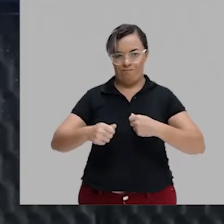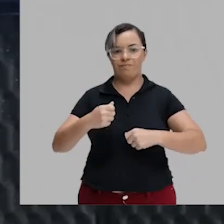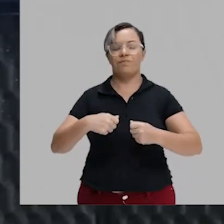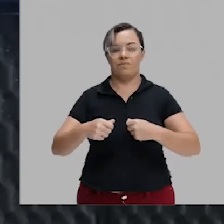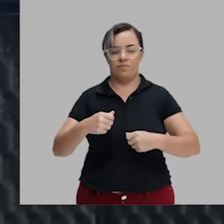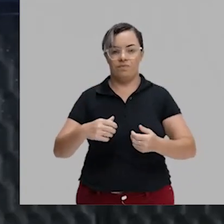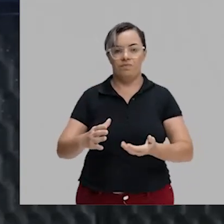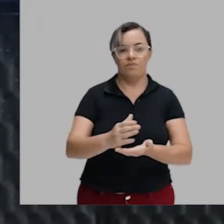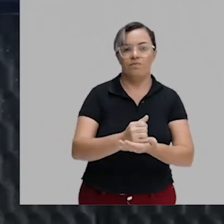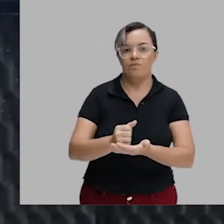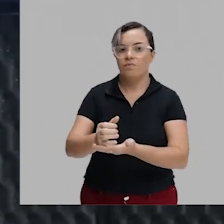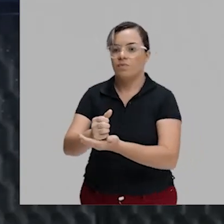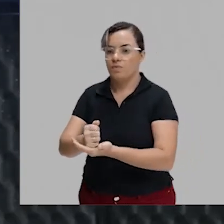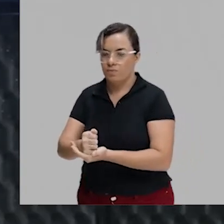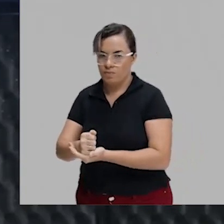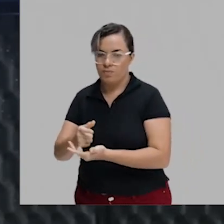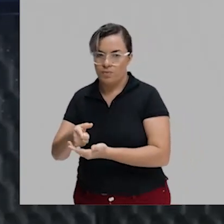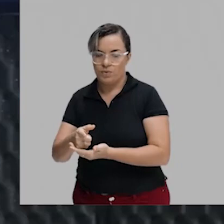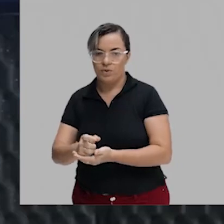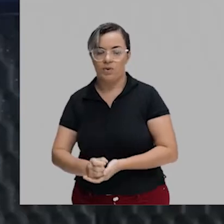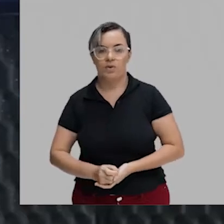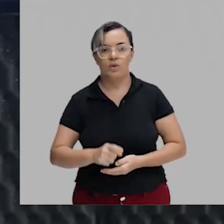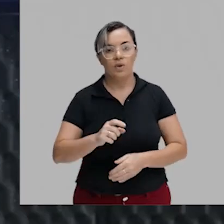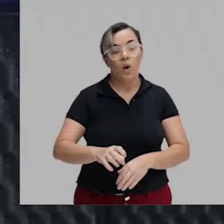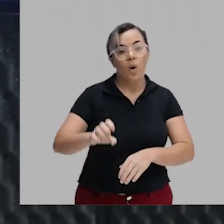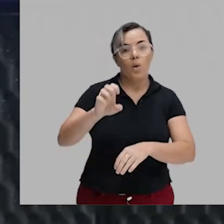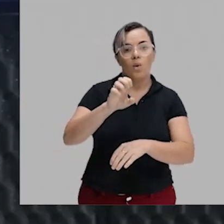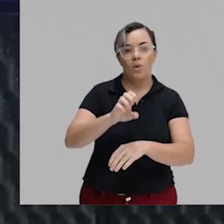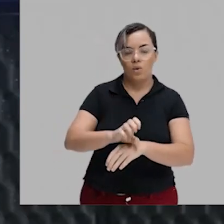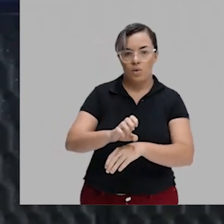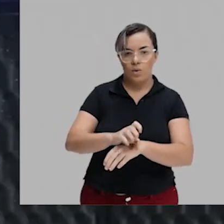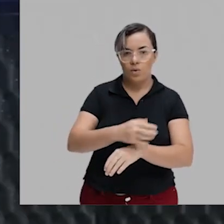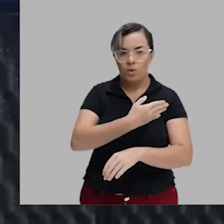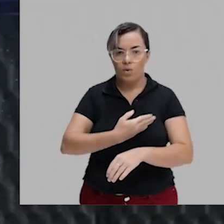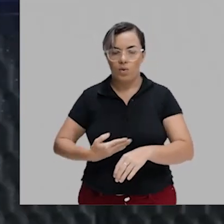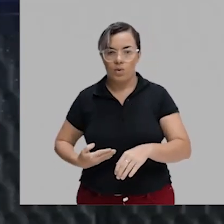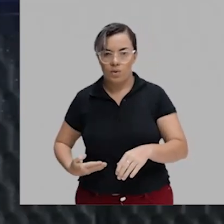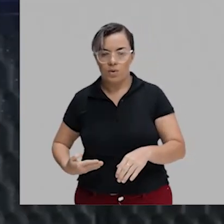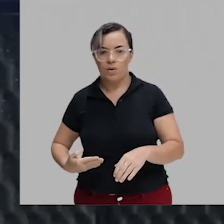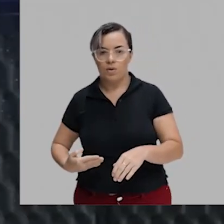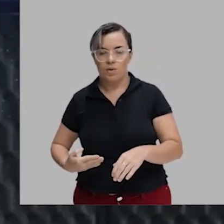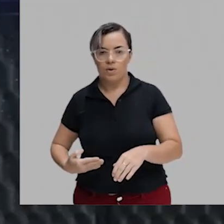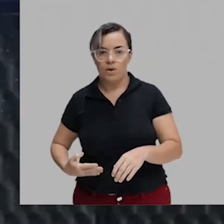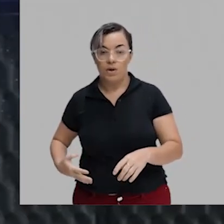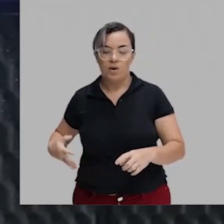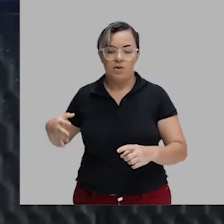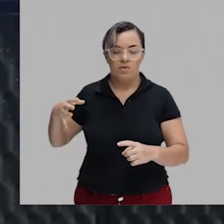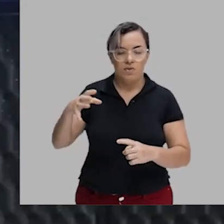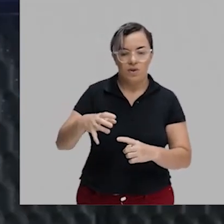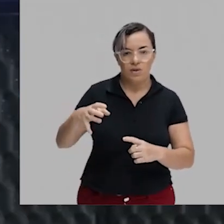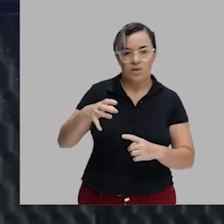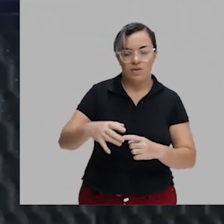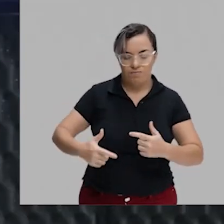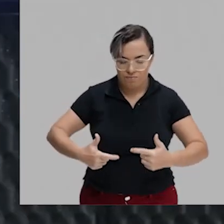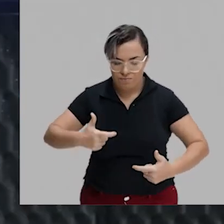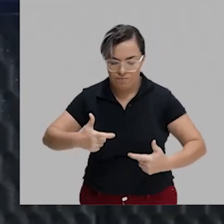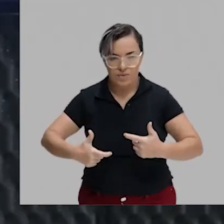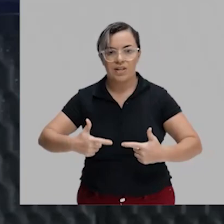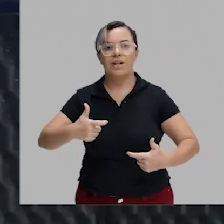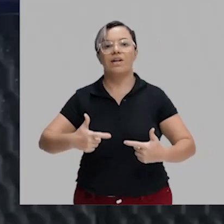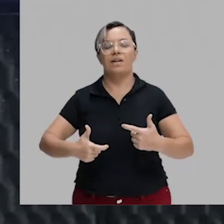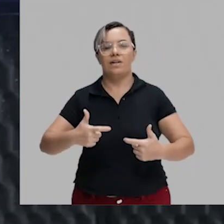econômico. O Estado é um dos maiores promotores de guerras. Observe que quem